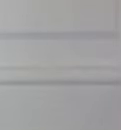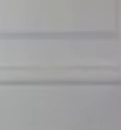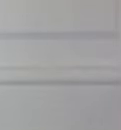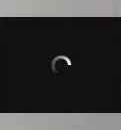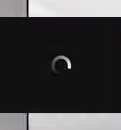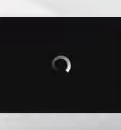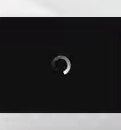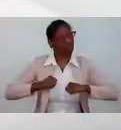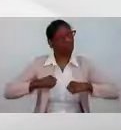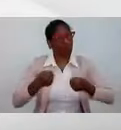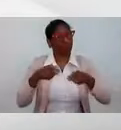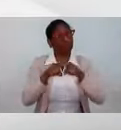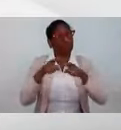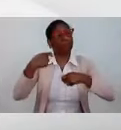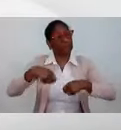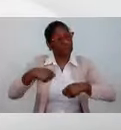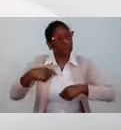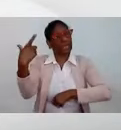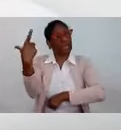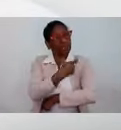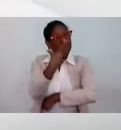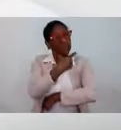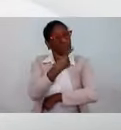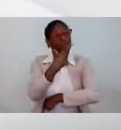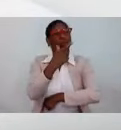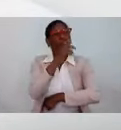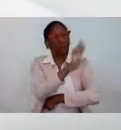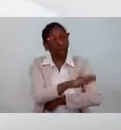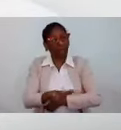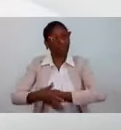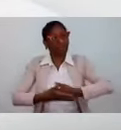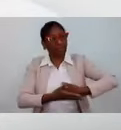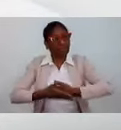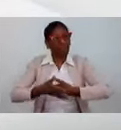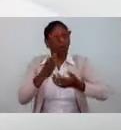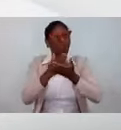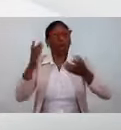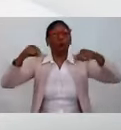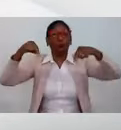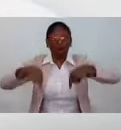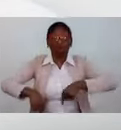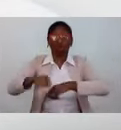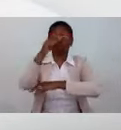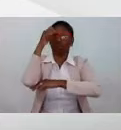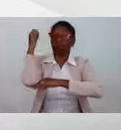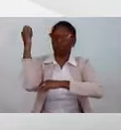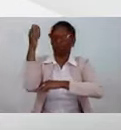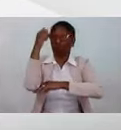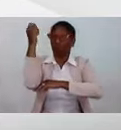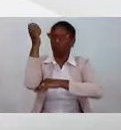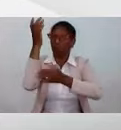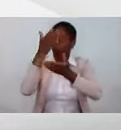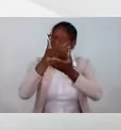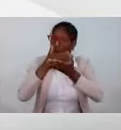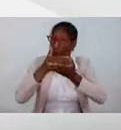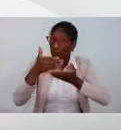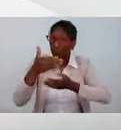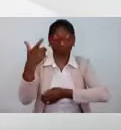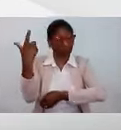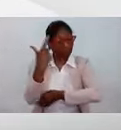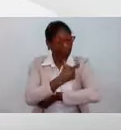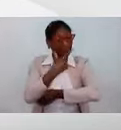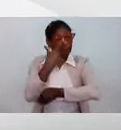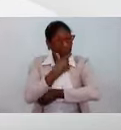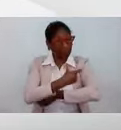reforço aqui também a necessidade da vacinação das crianças, que começamos hoje, né? Hoje o Rio Grande do Sul começou a vacinar crianças as que